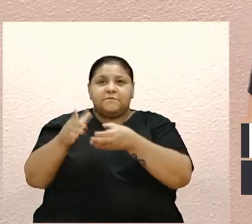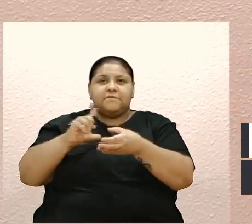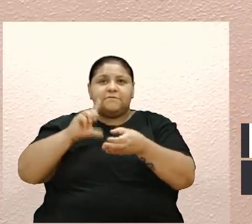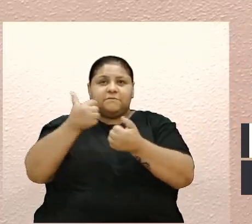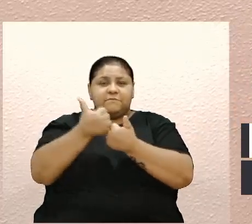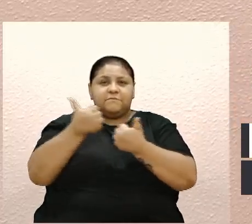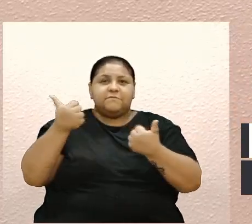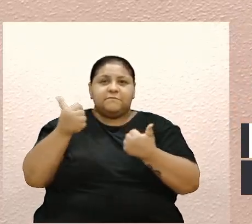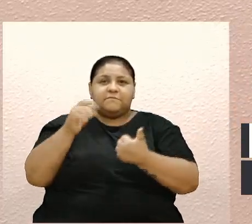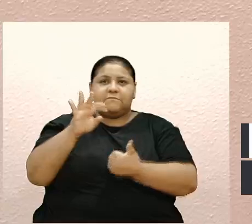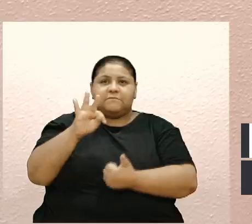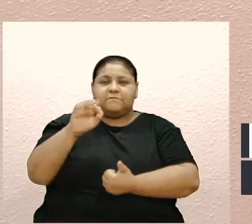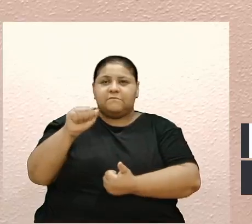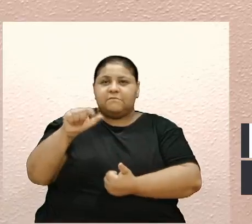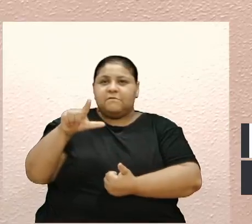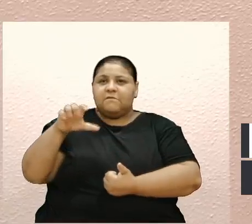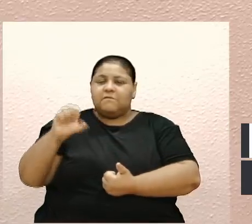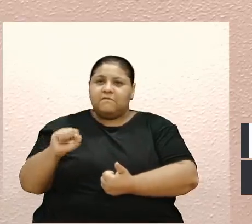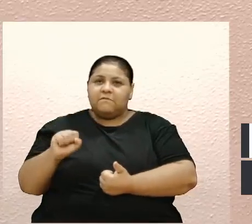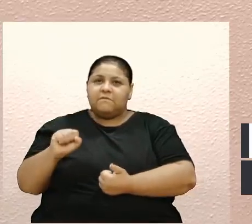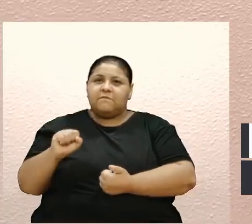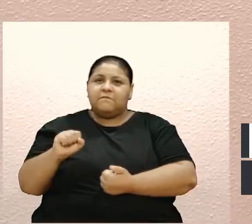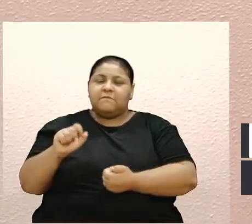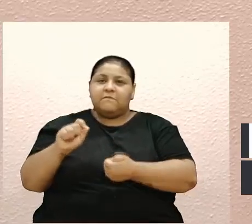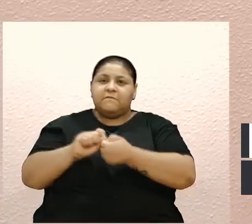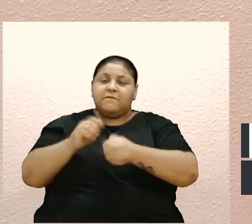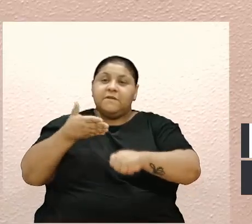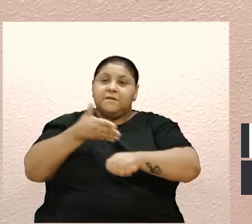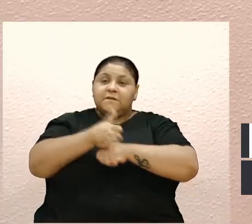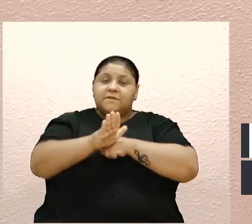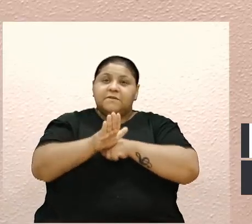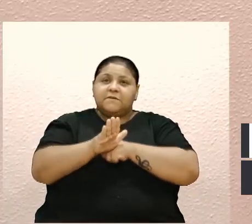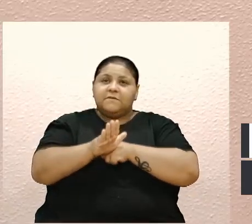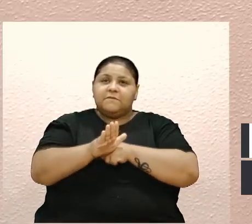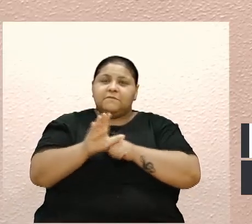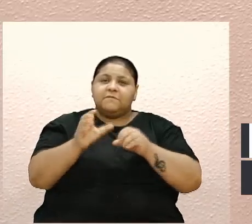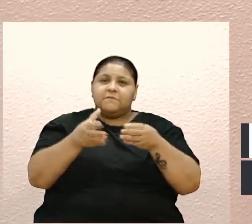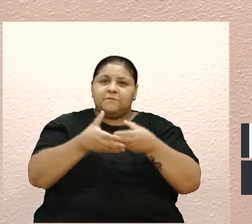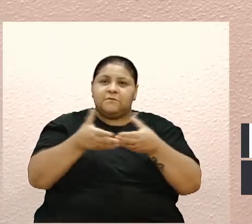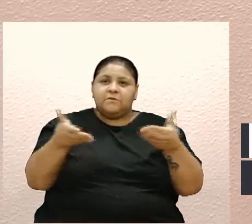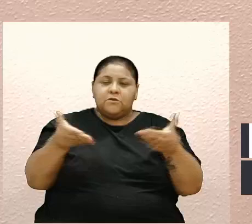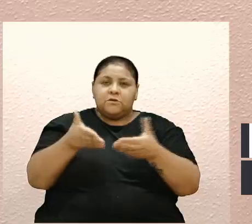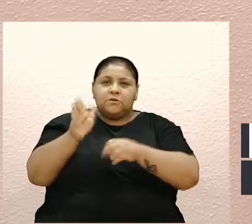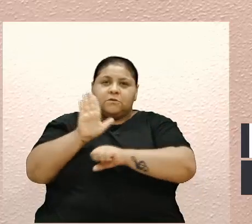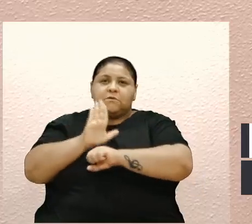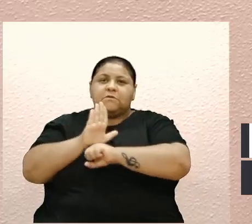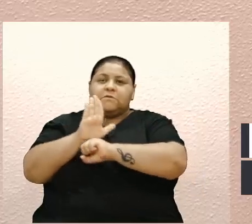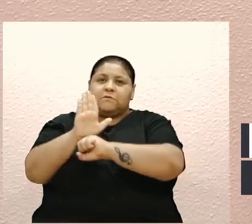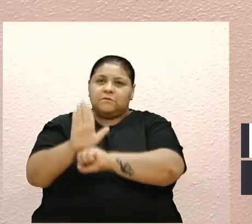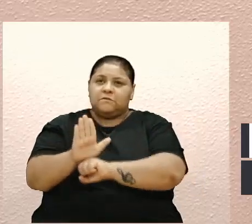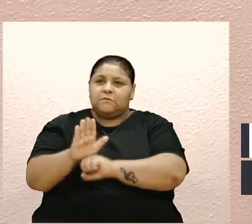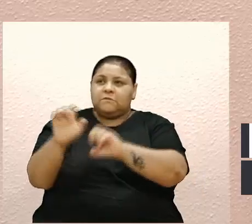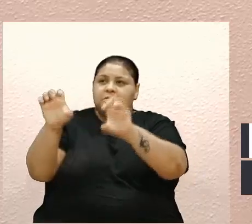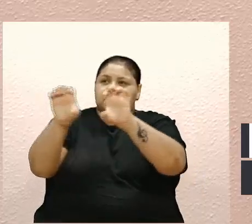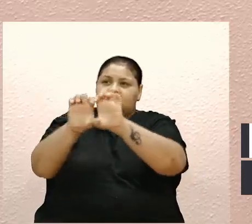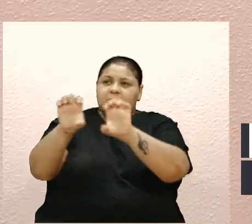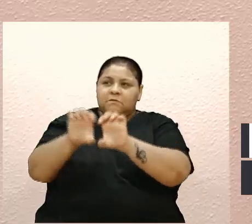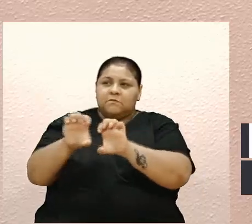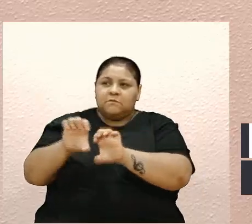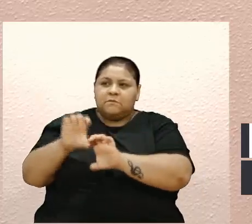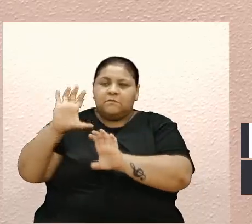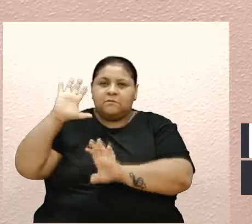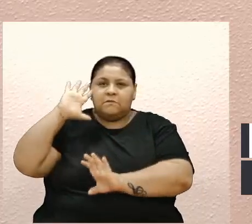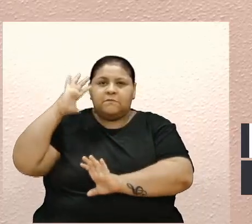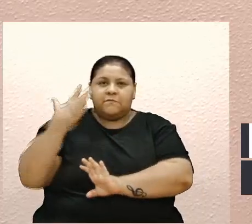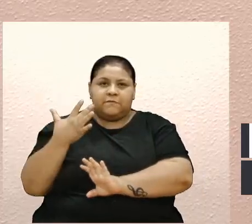assessor, Thales Silva, que toca no bloco. E no momento a gente tem contribuído, né, inclusive com as questões estruturais para acontecer